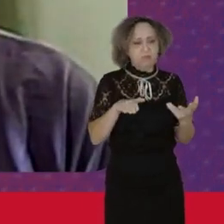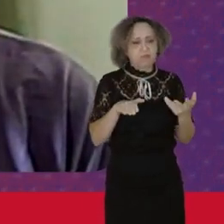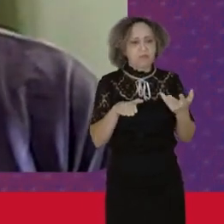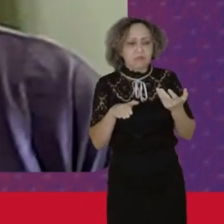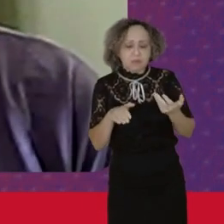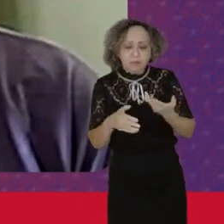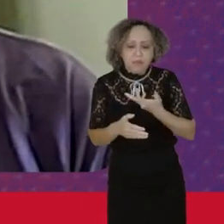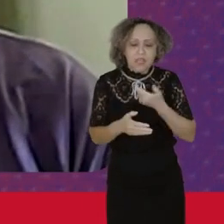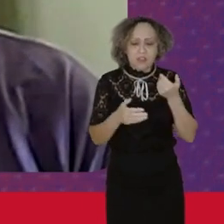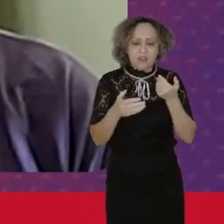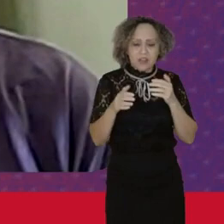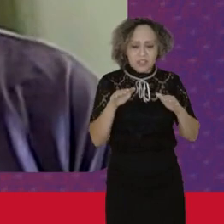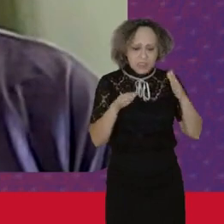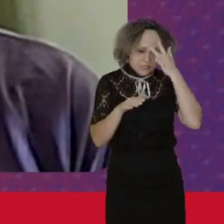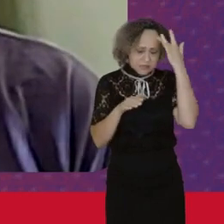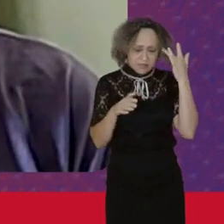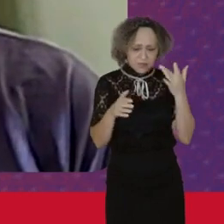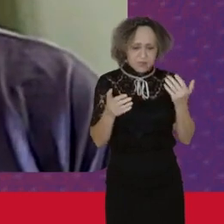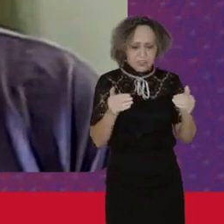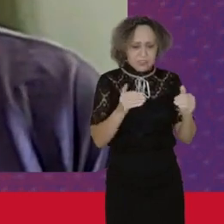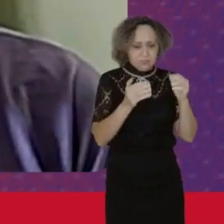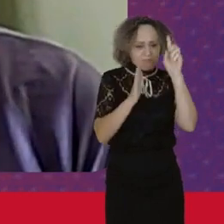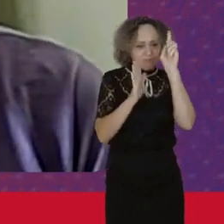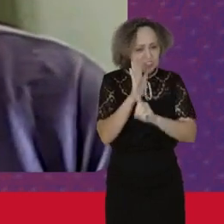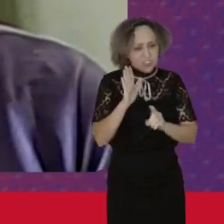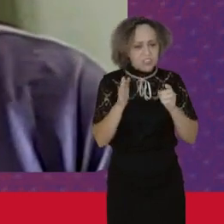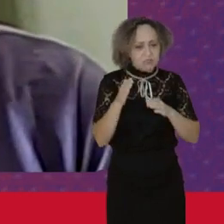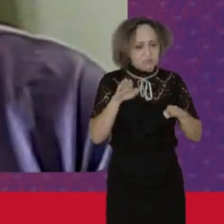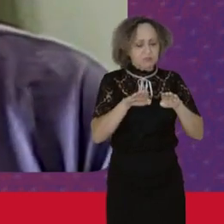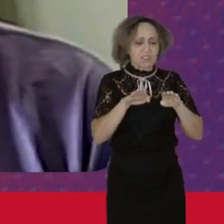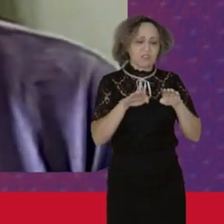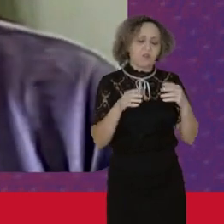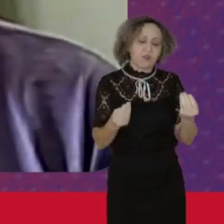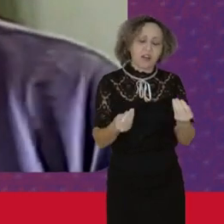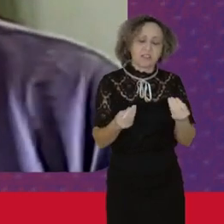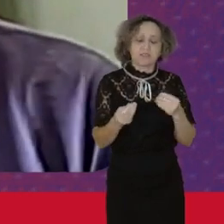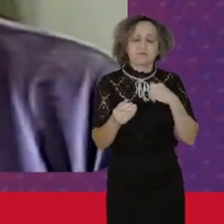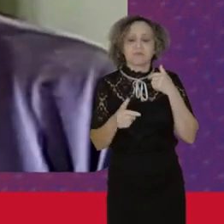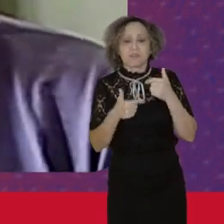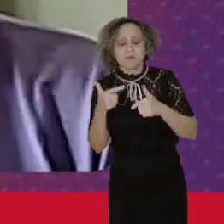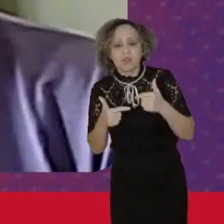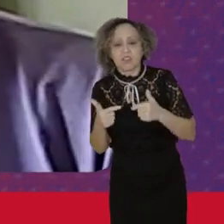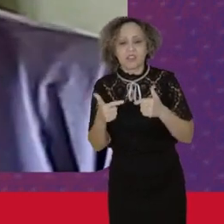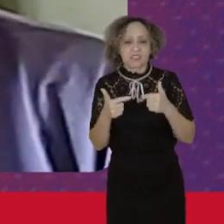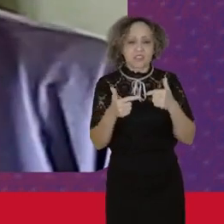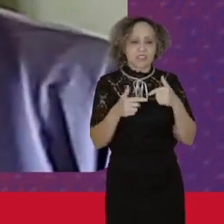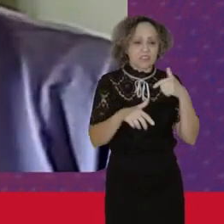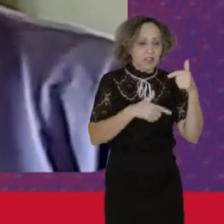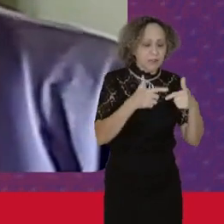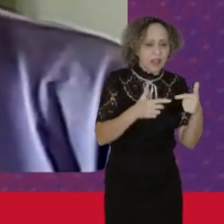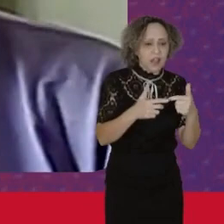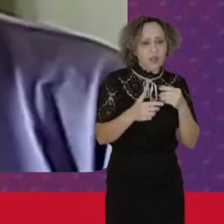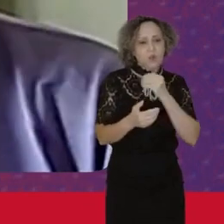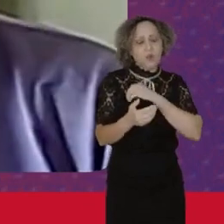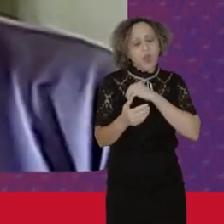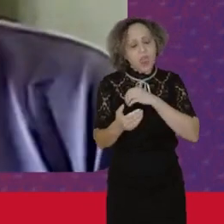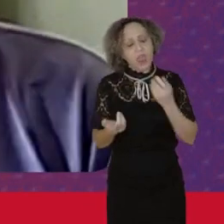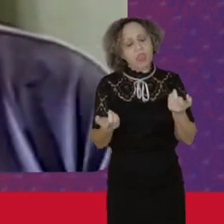igualdade, de acesso a políticas, à educação, a trabalho, à renda, né, para as mulheres, para a população